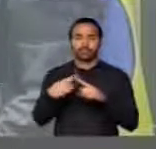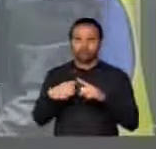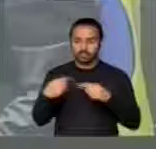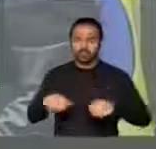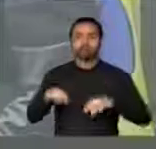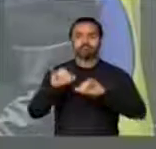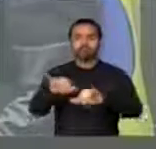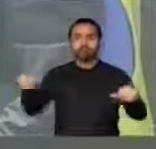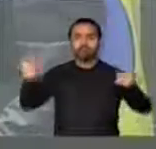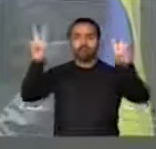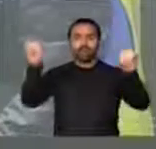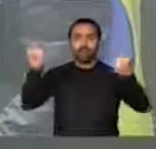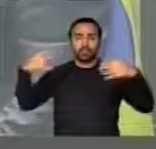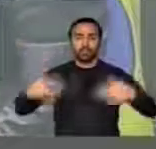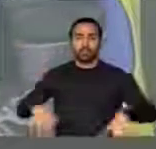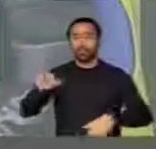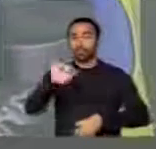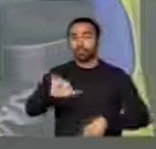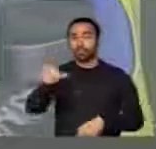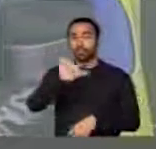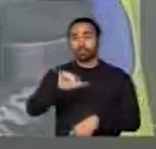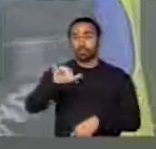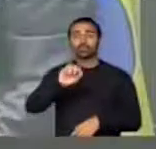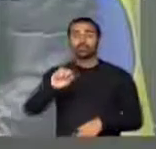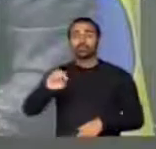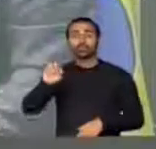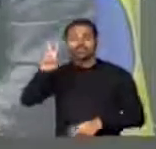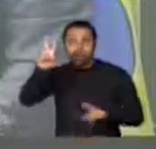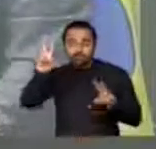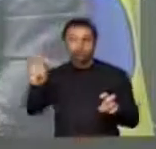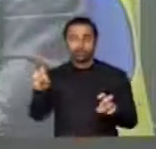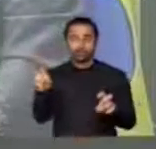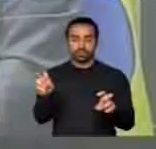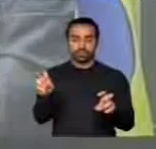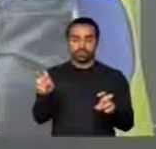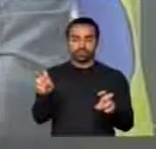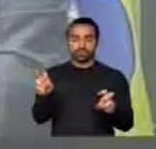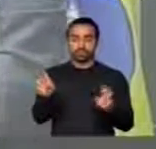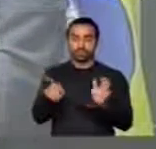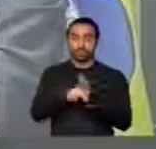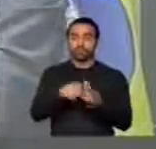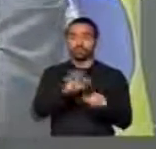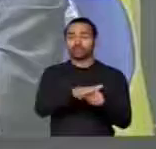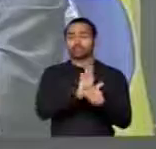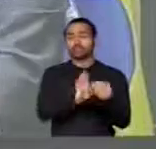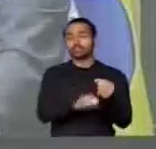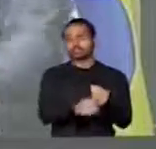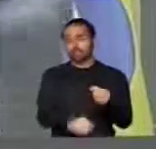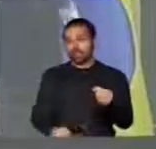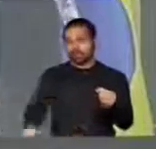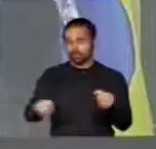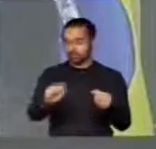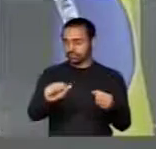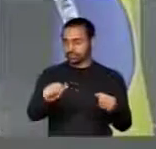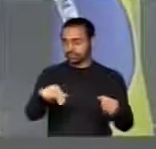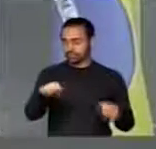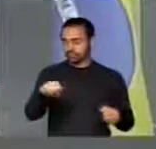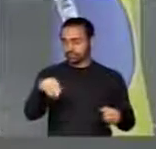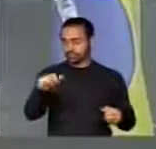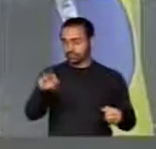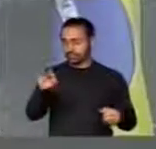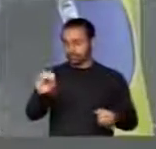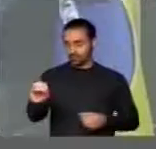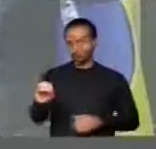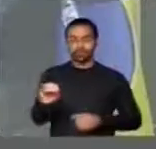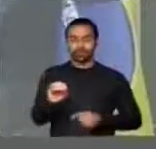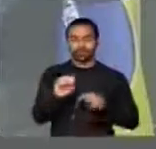tão importante, que é exatamente o tema do saneamento, mas dentro de uma